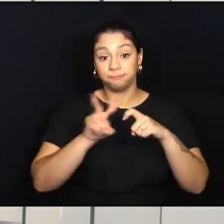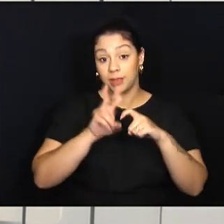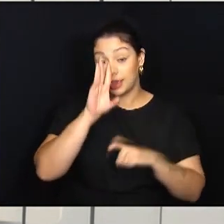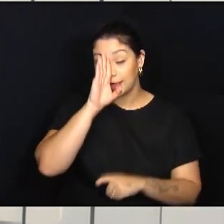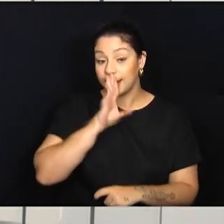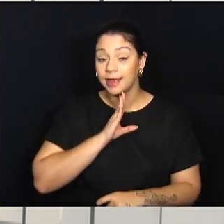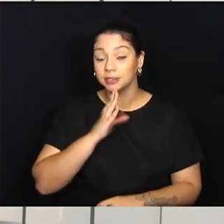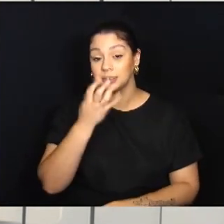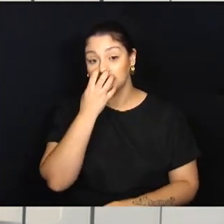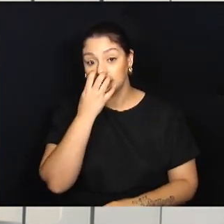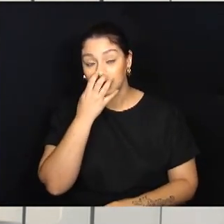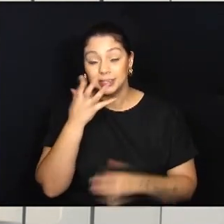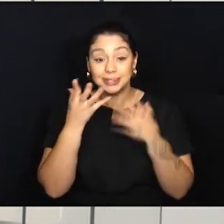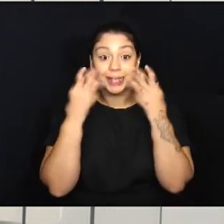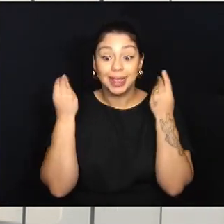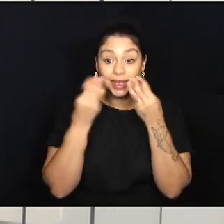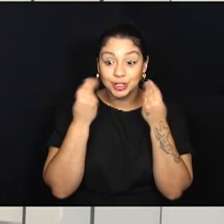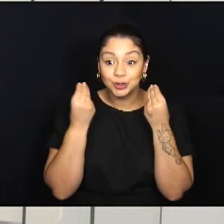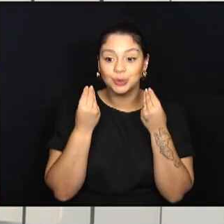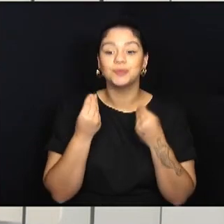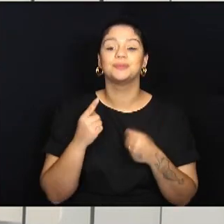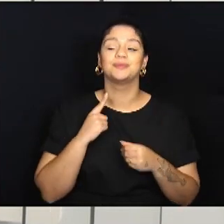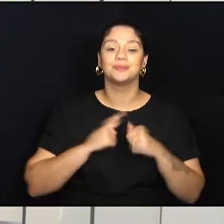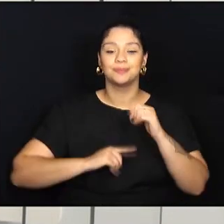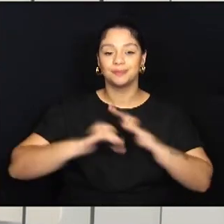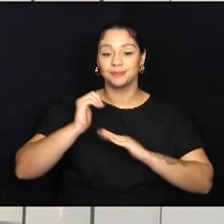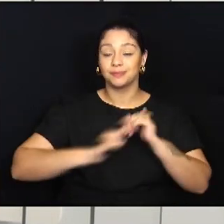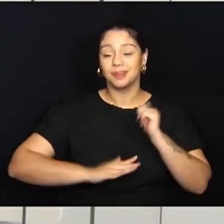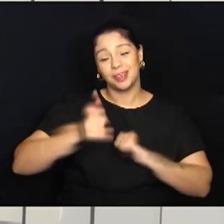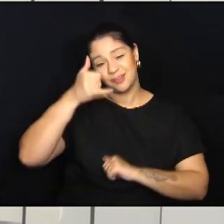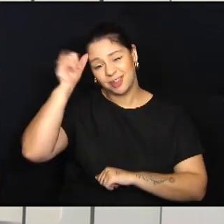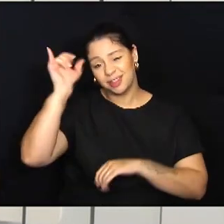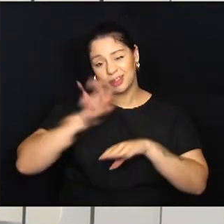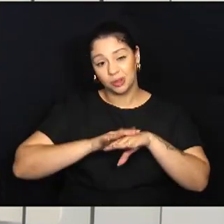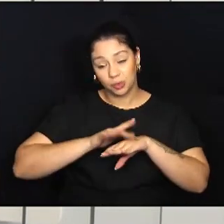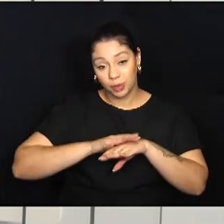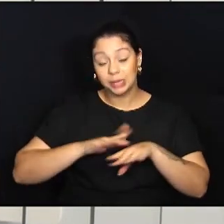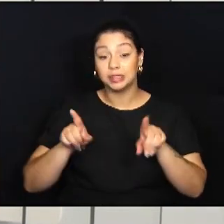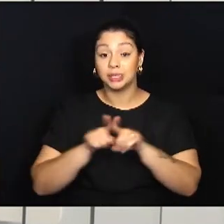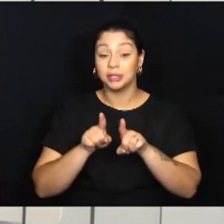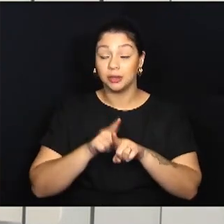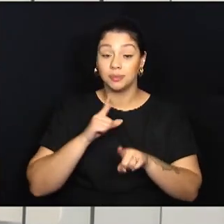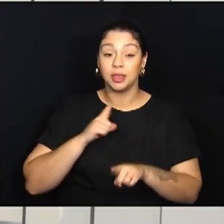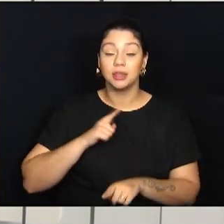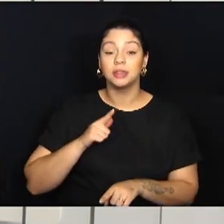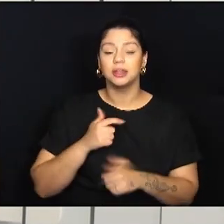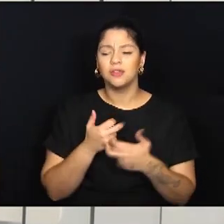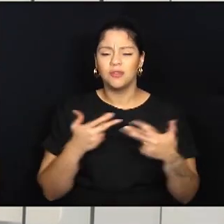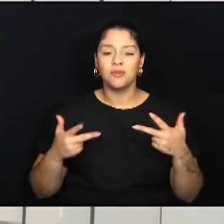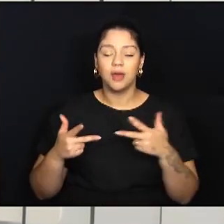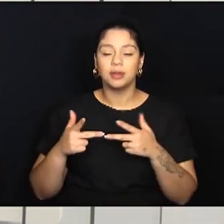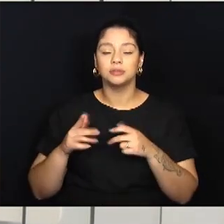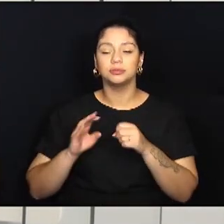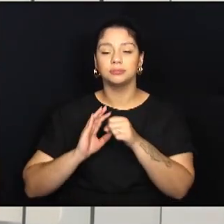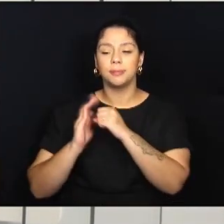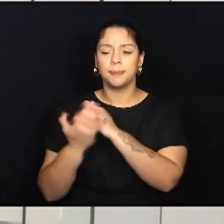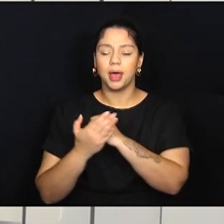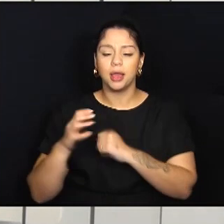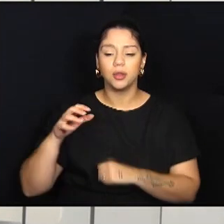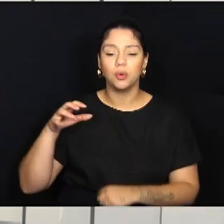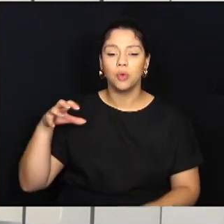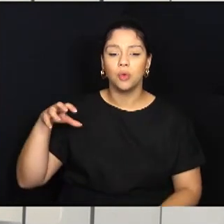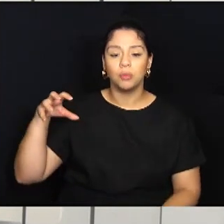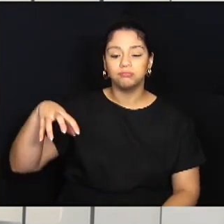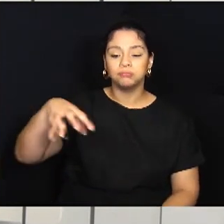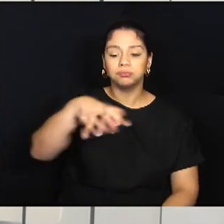para cães e gatos, que atua na prevenção de doenças e que circula por diversos bairros aqui de Campinas,